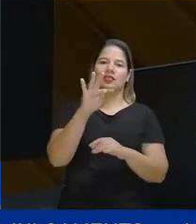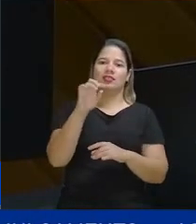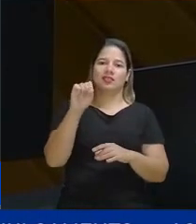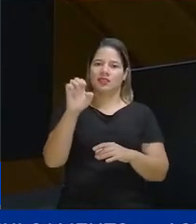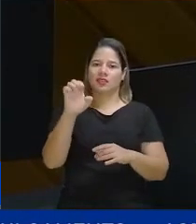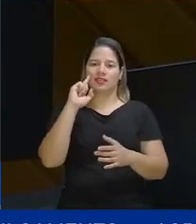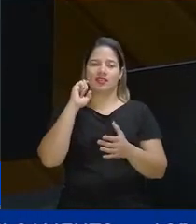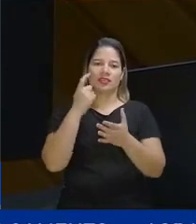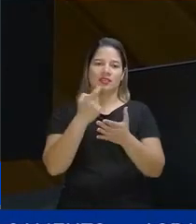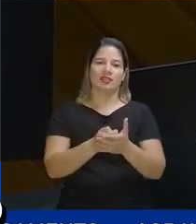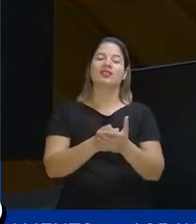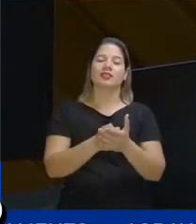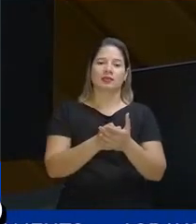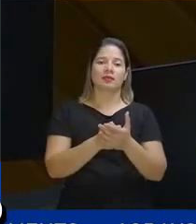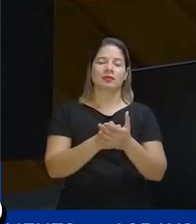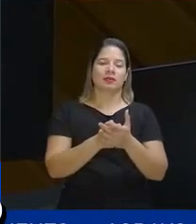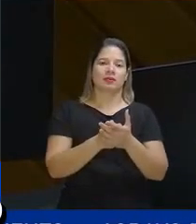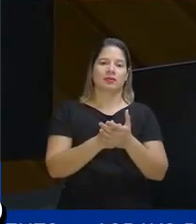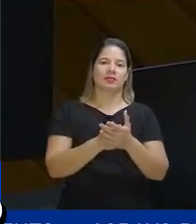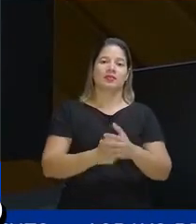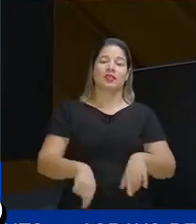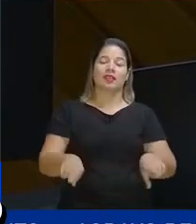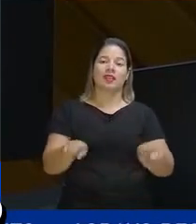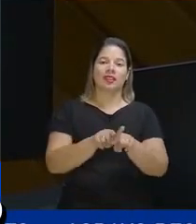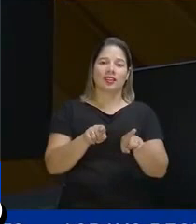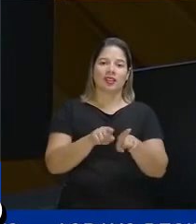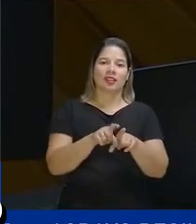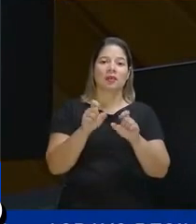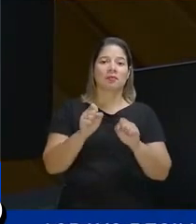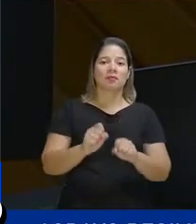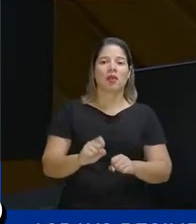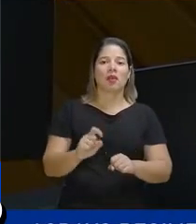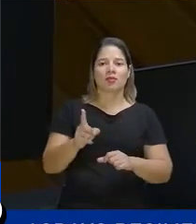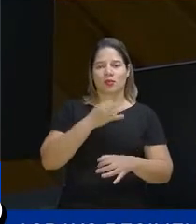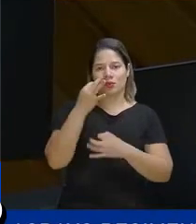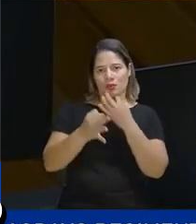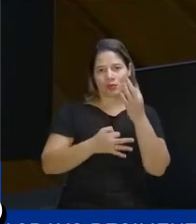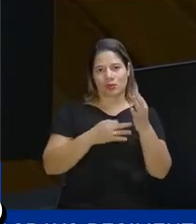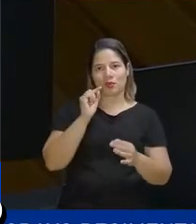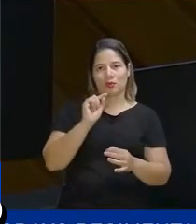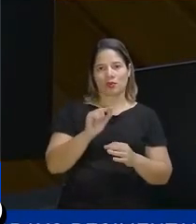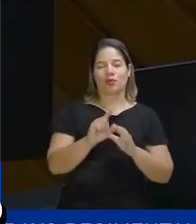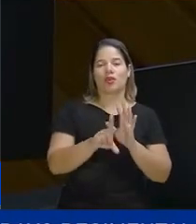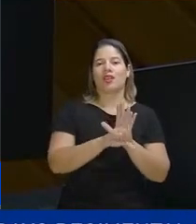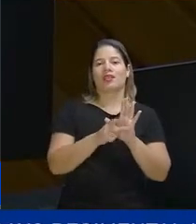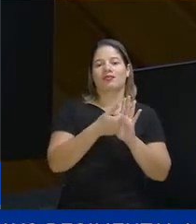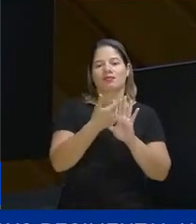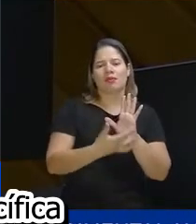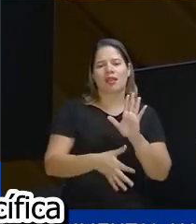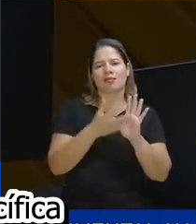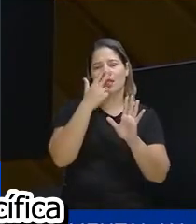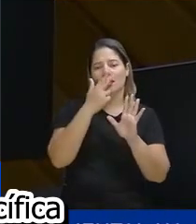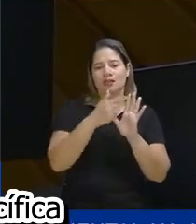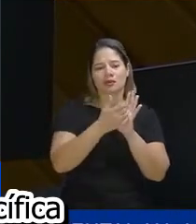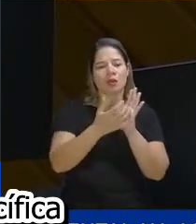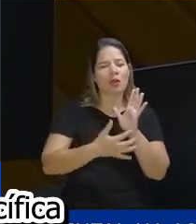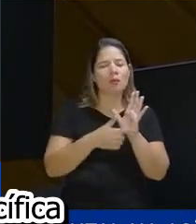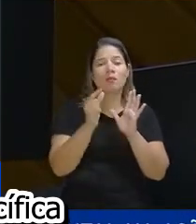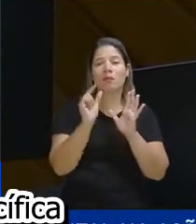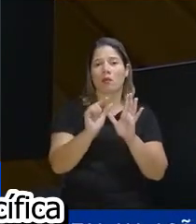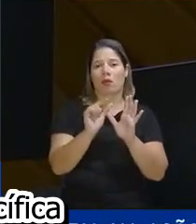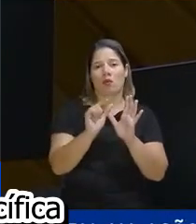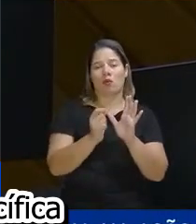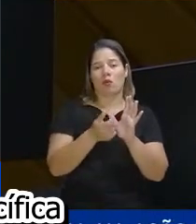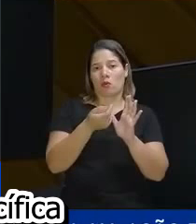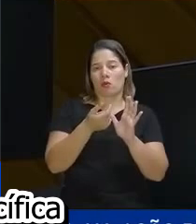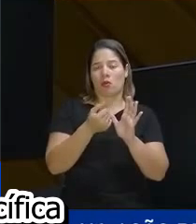ações rescisórias. E, não obstante, não se pode admitir o argumento de que a lei teria falado menos do que deveria, na medida em que a